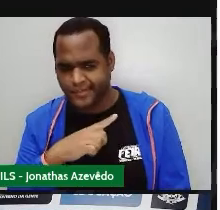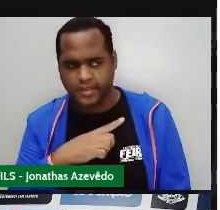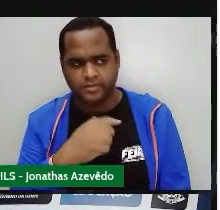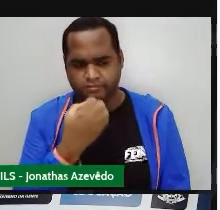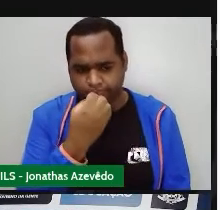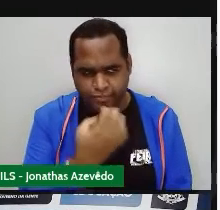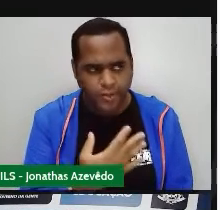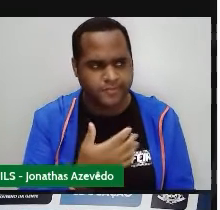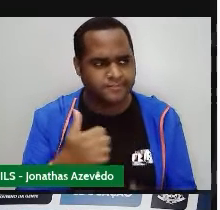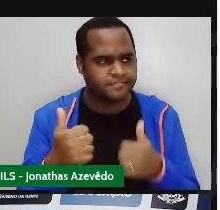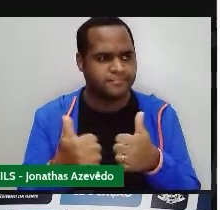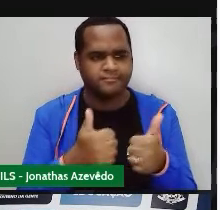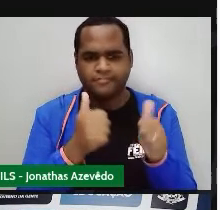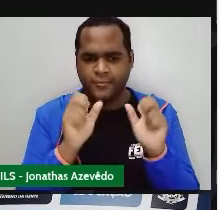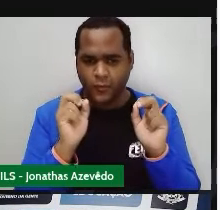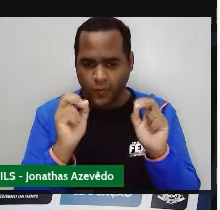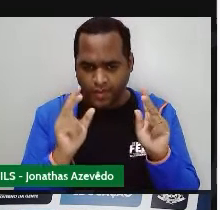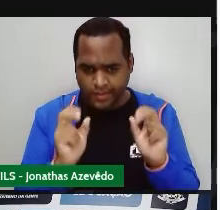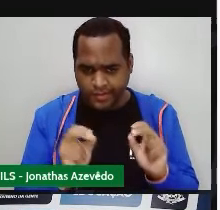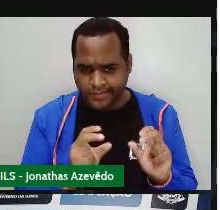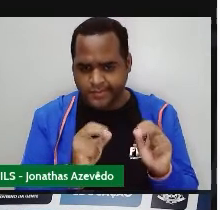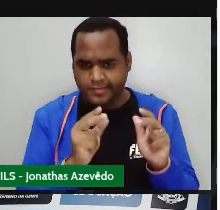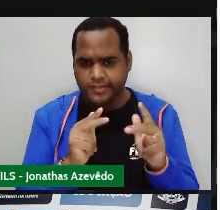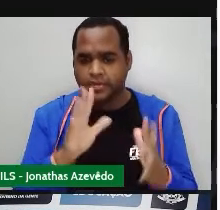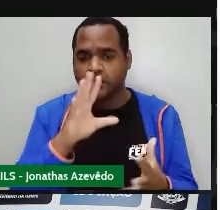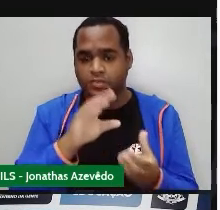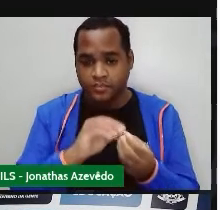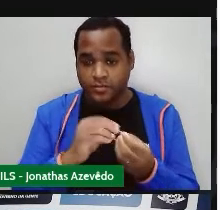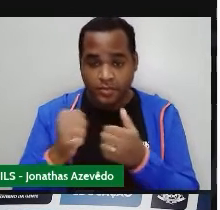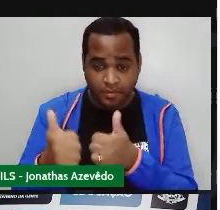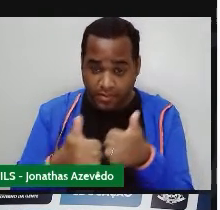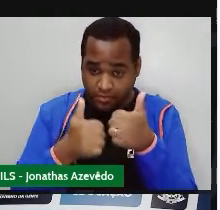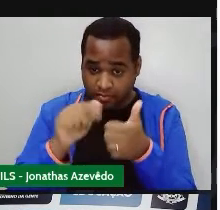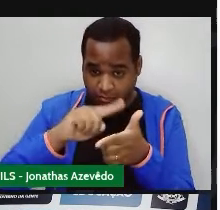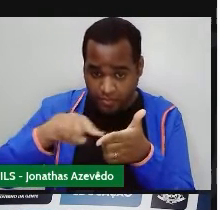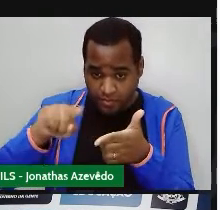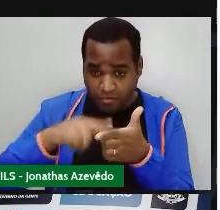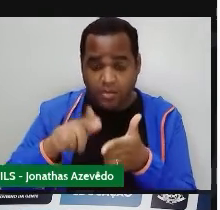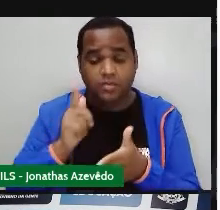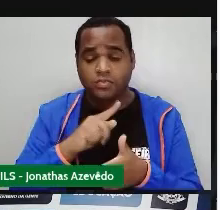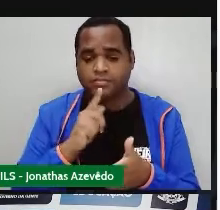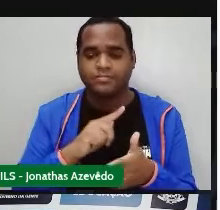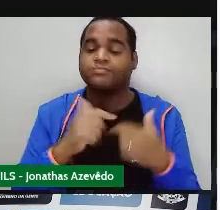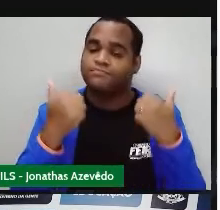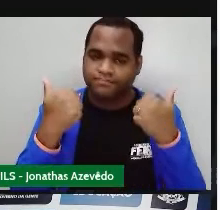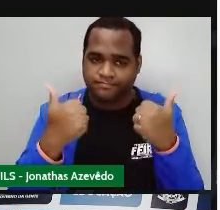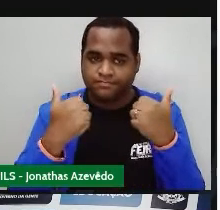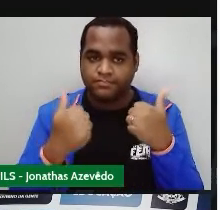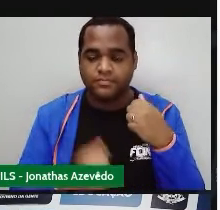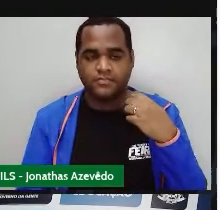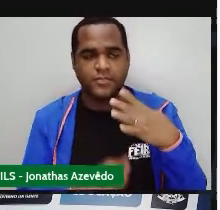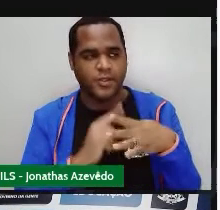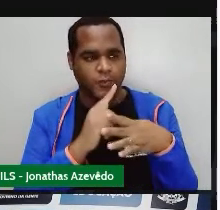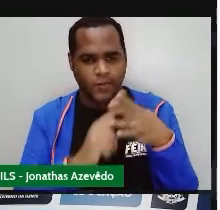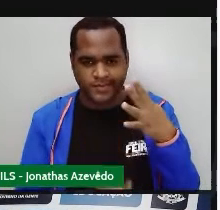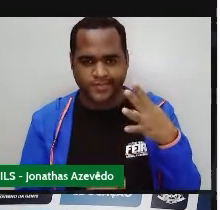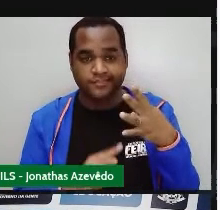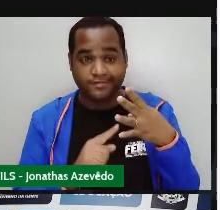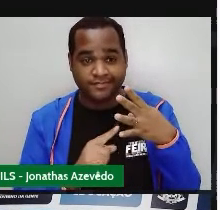sentido se tá tudo corretinho se solucionou mesmo problema Tá bom então esses Quatro